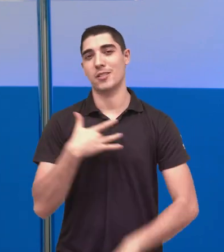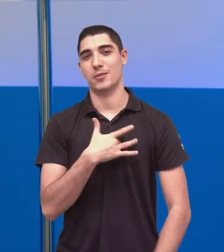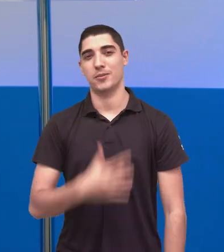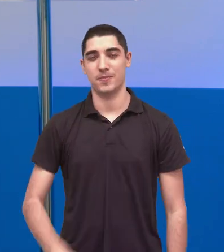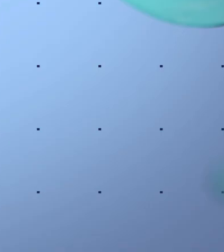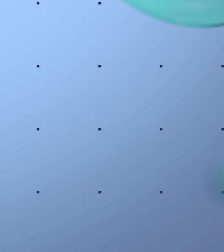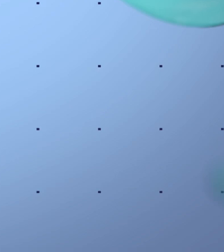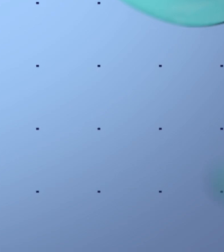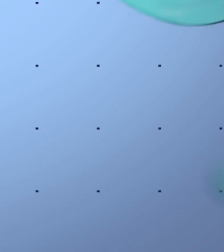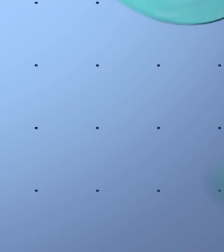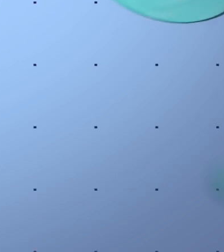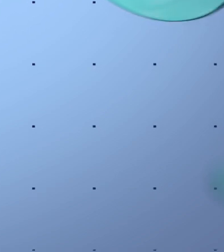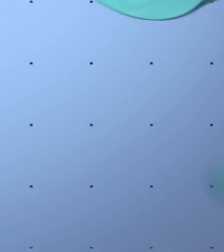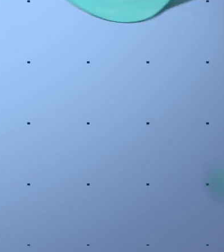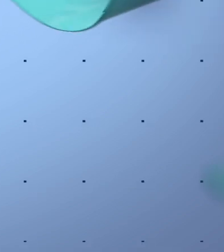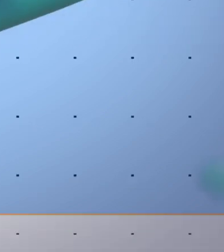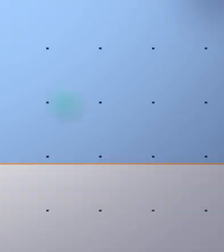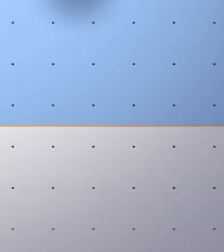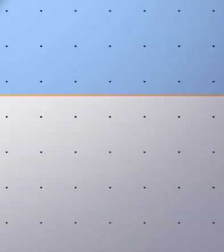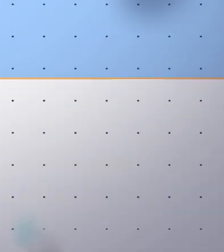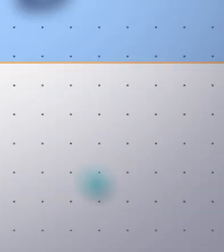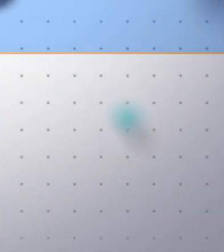de Saúde.